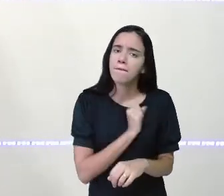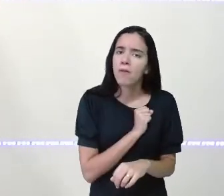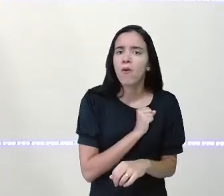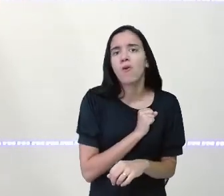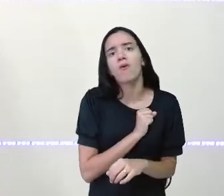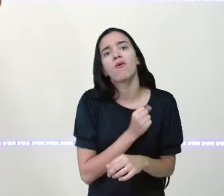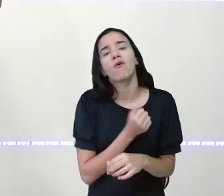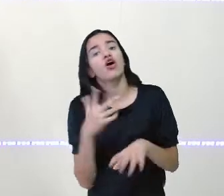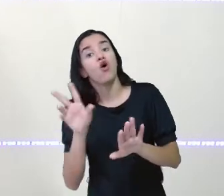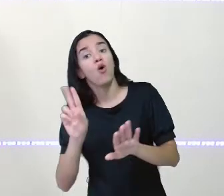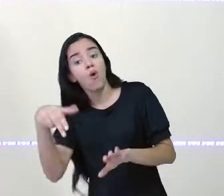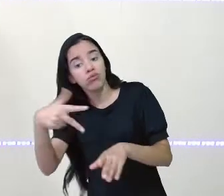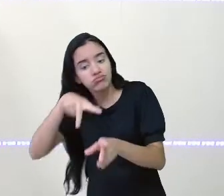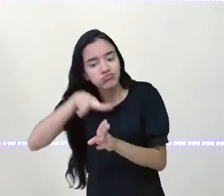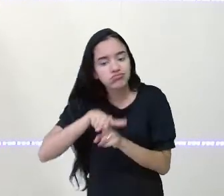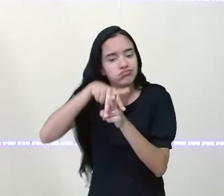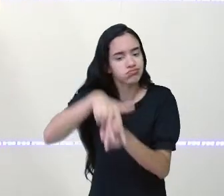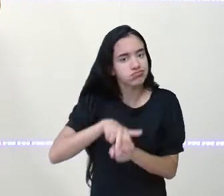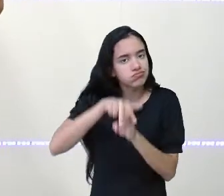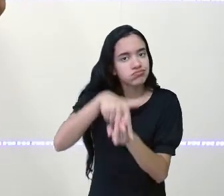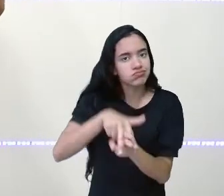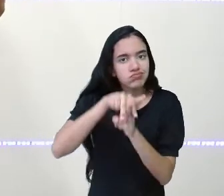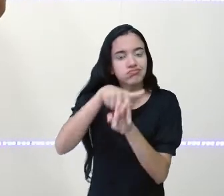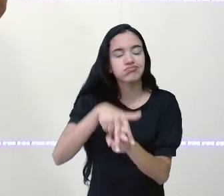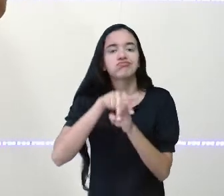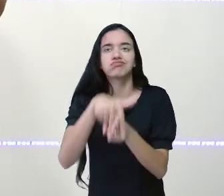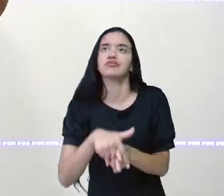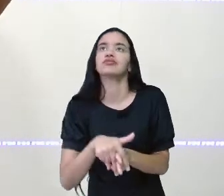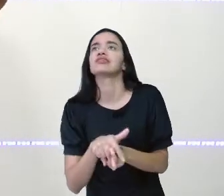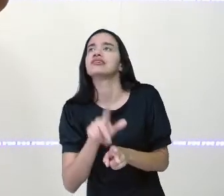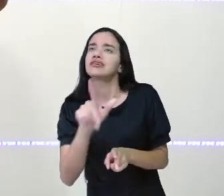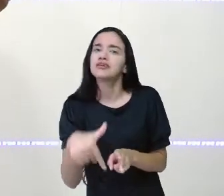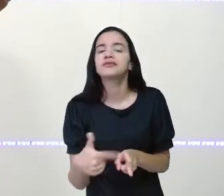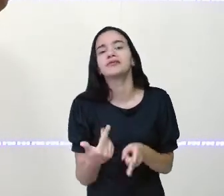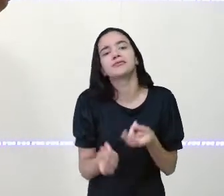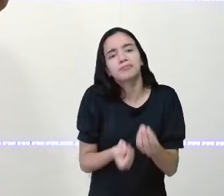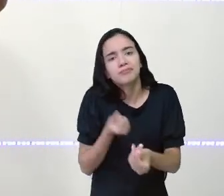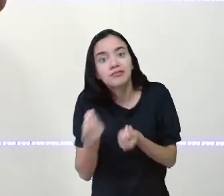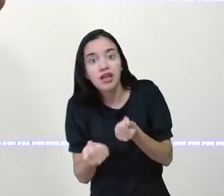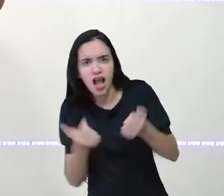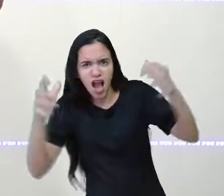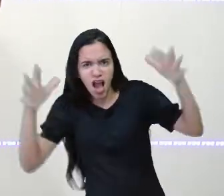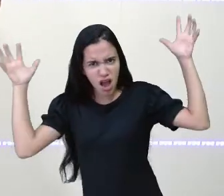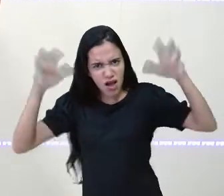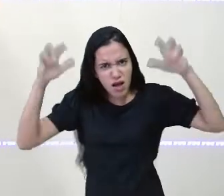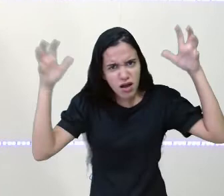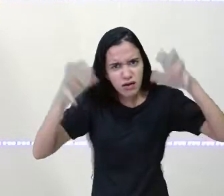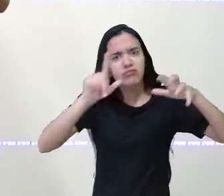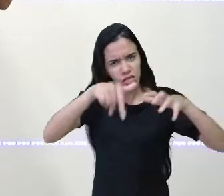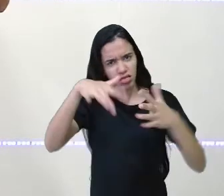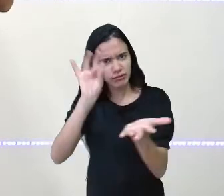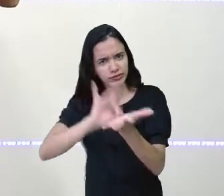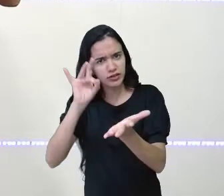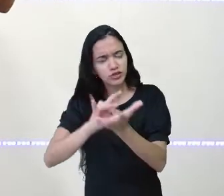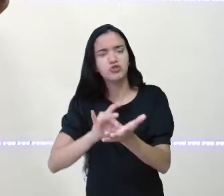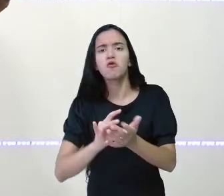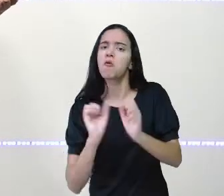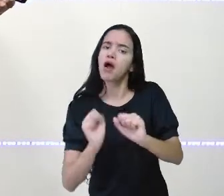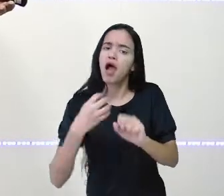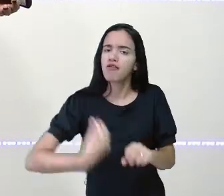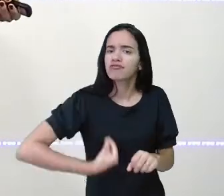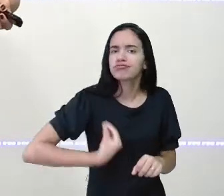de cavalaria, pode ser de um conto de assombração, não é assim? Pode ser sobre a